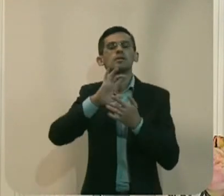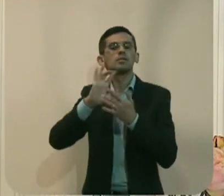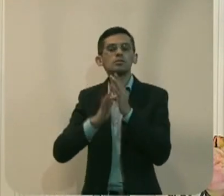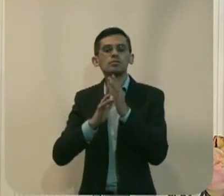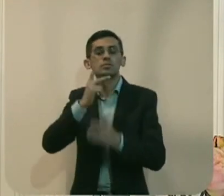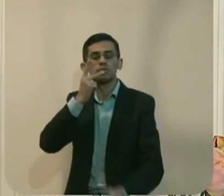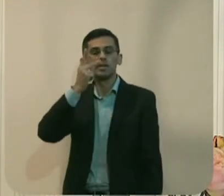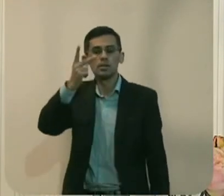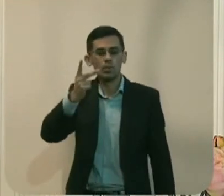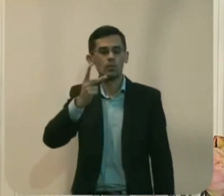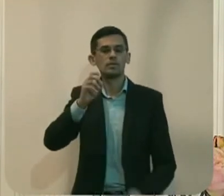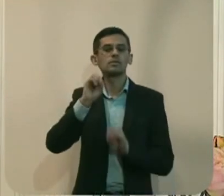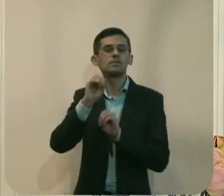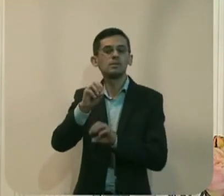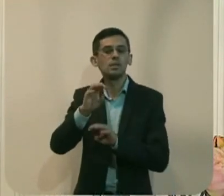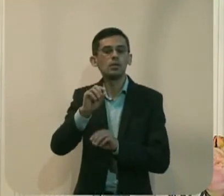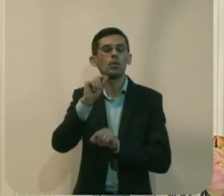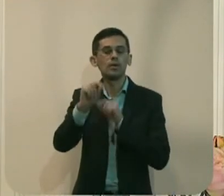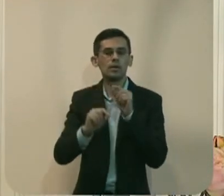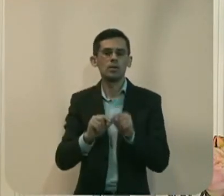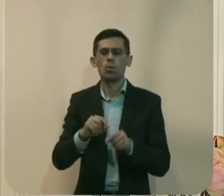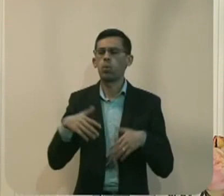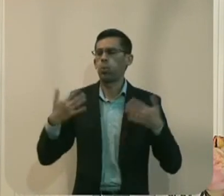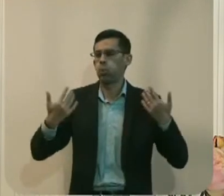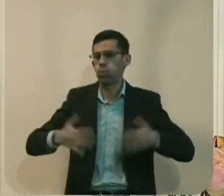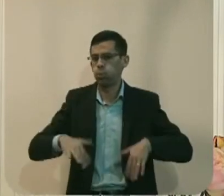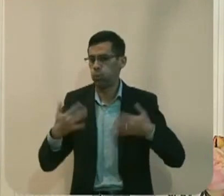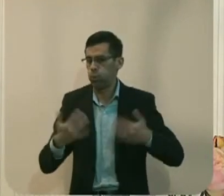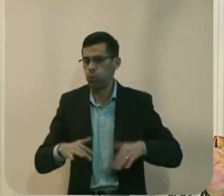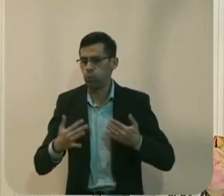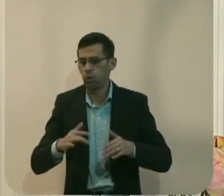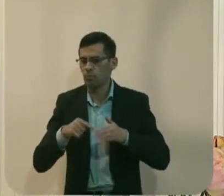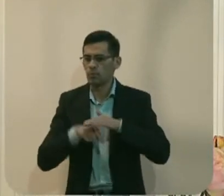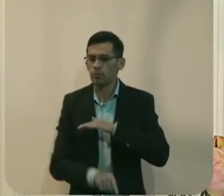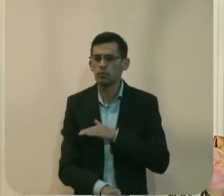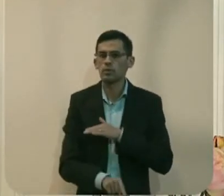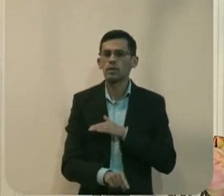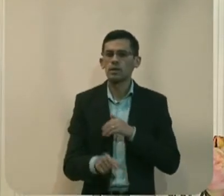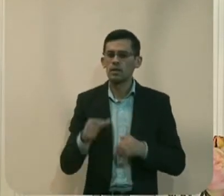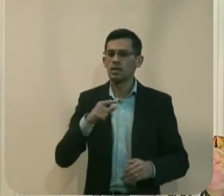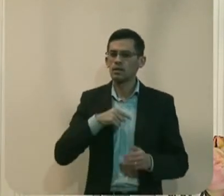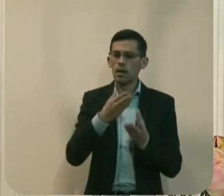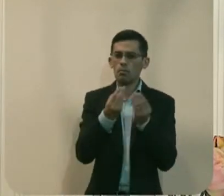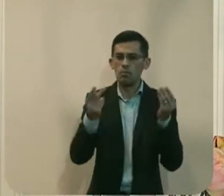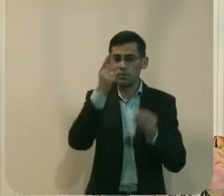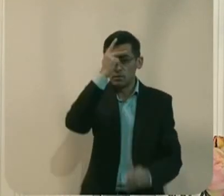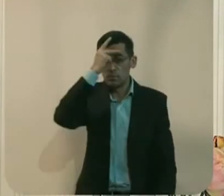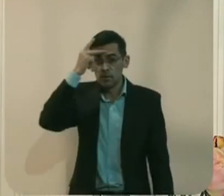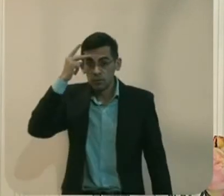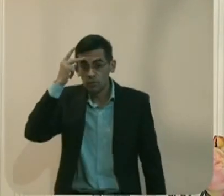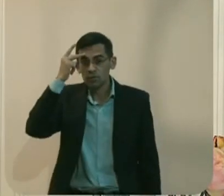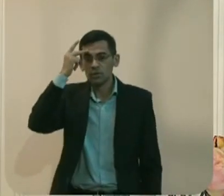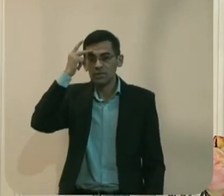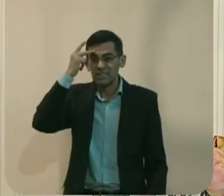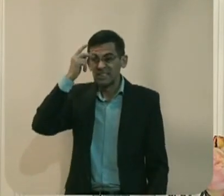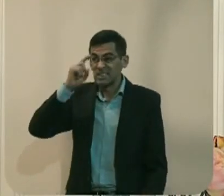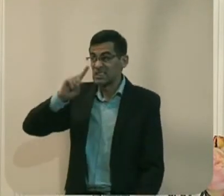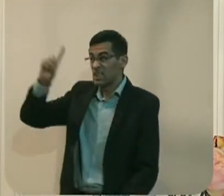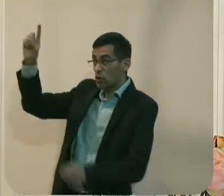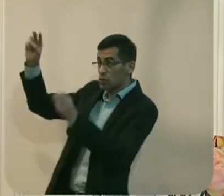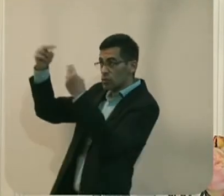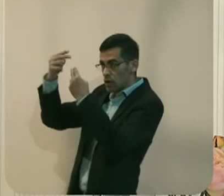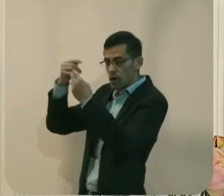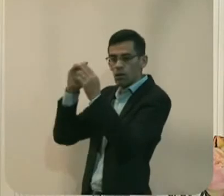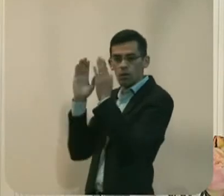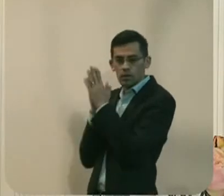quem me ofendeu? Meu Deus, tem muita gente que, se Deus ouvir essa